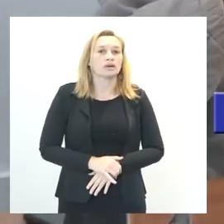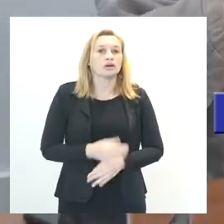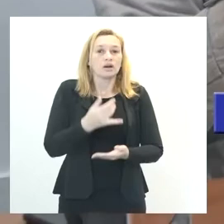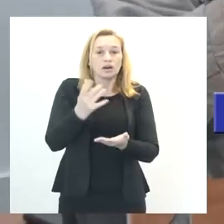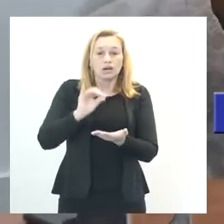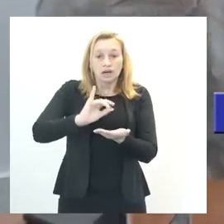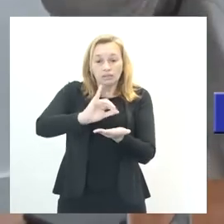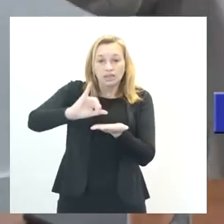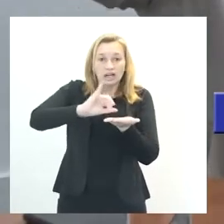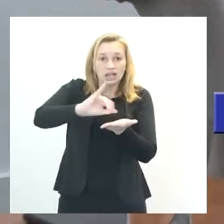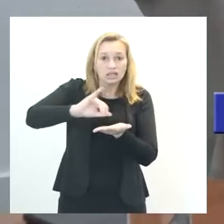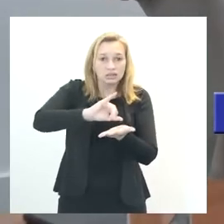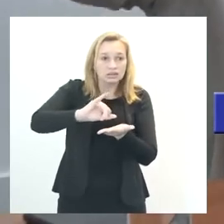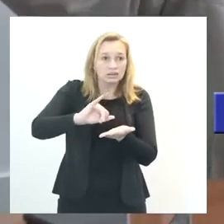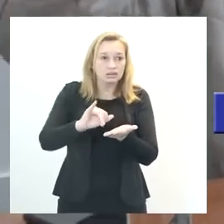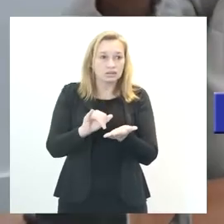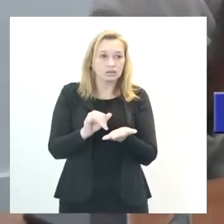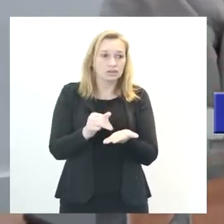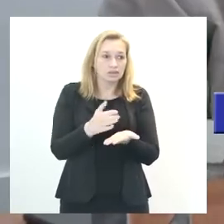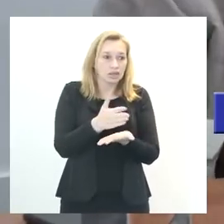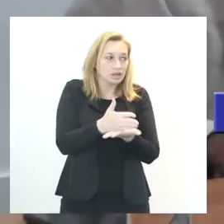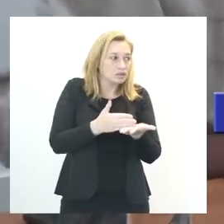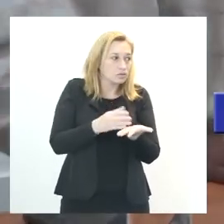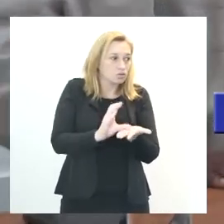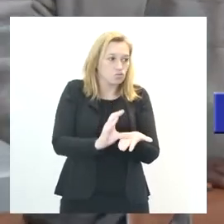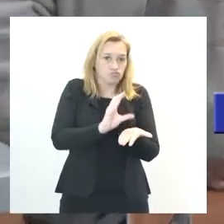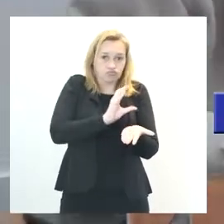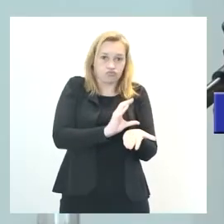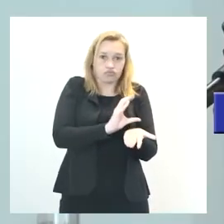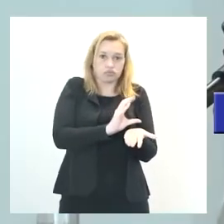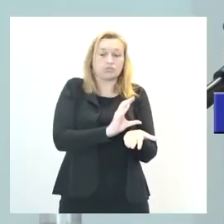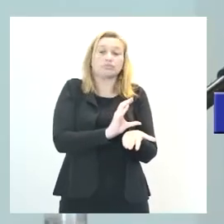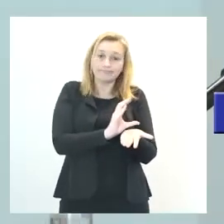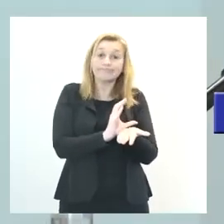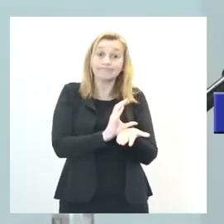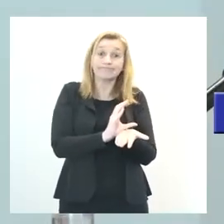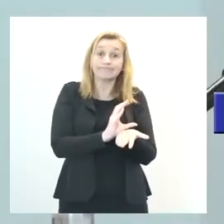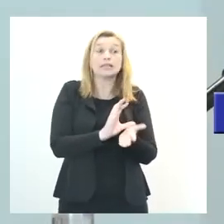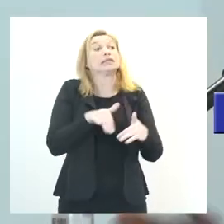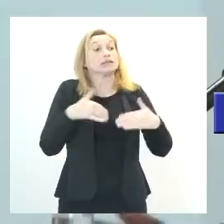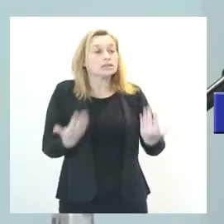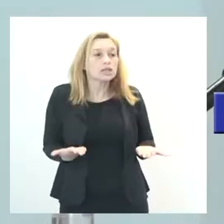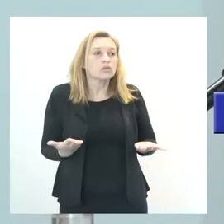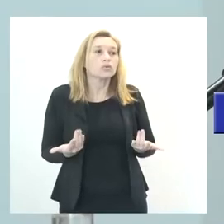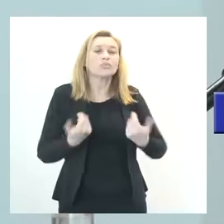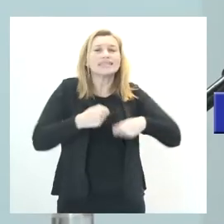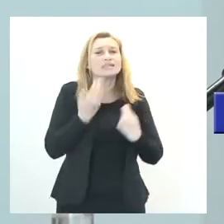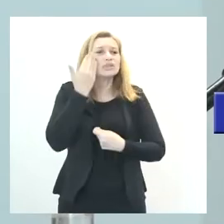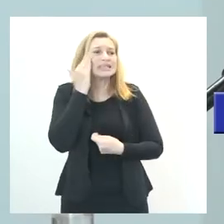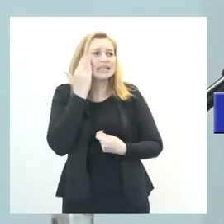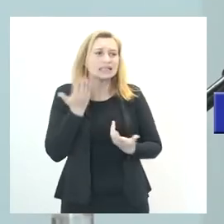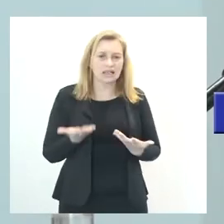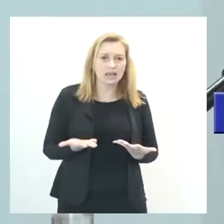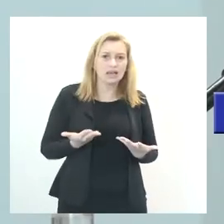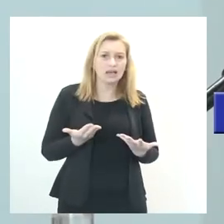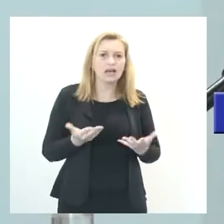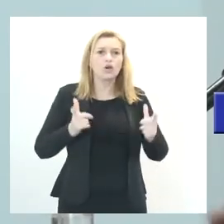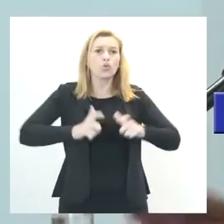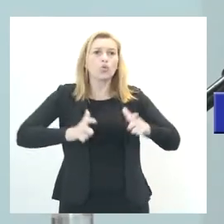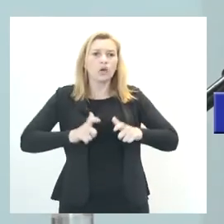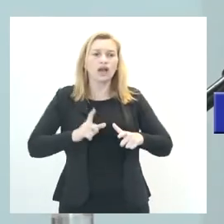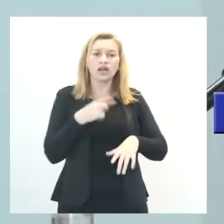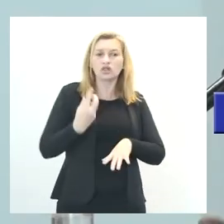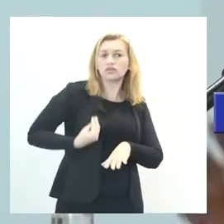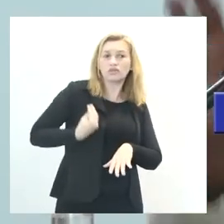Catarina tá levando parcela da humanidade passa lona perguntar Barbalho então nós temos que entender Onde nós estamos